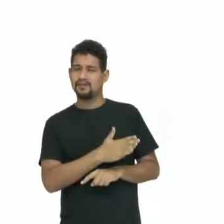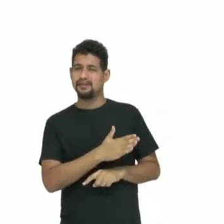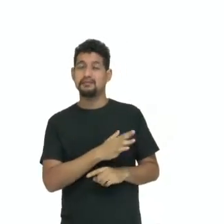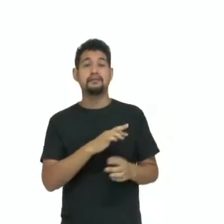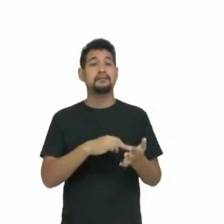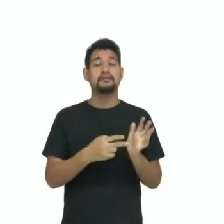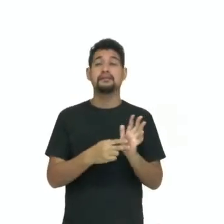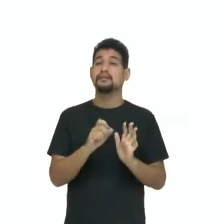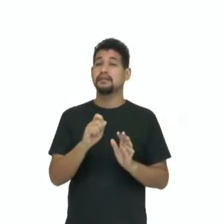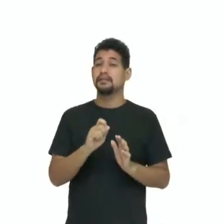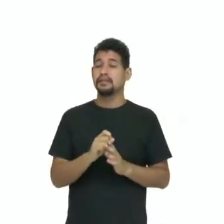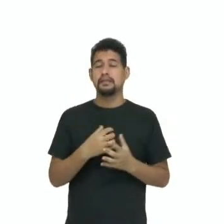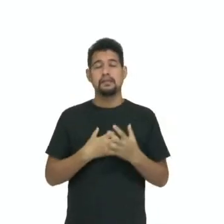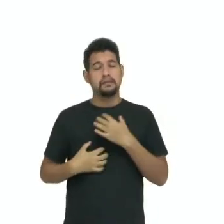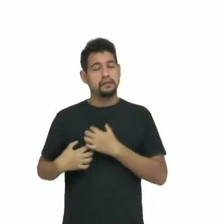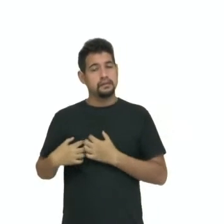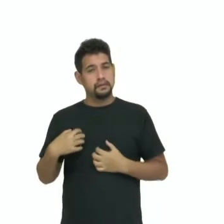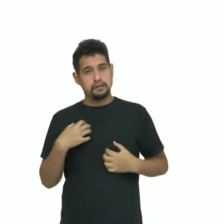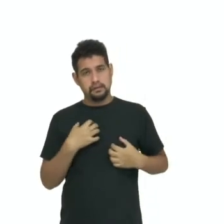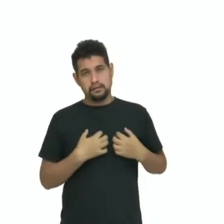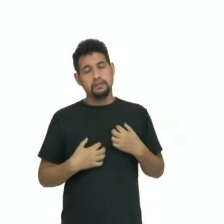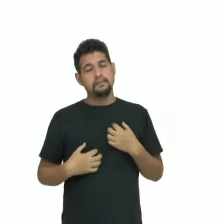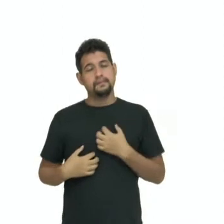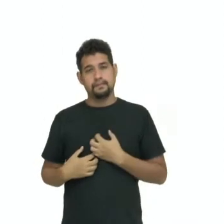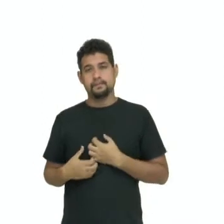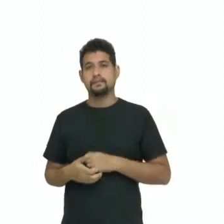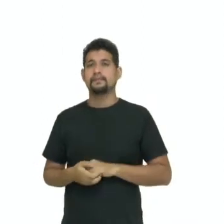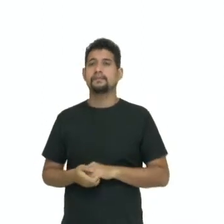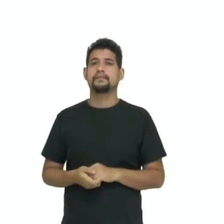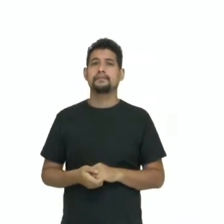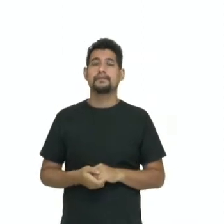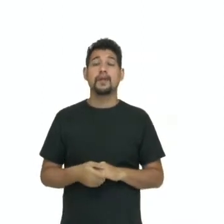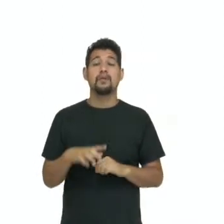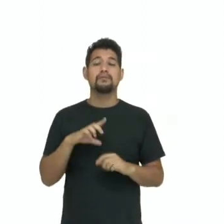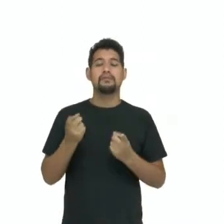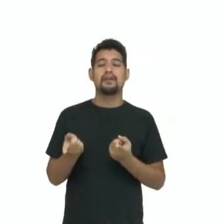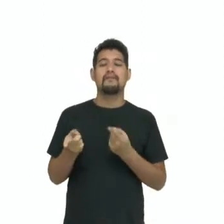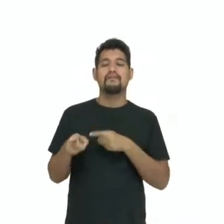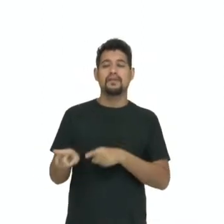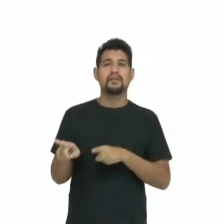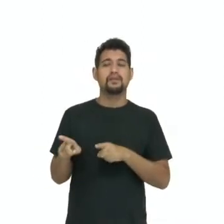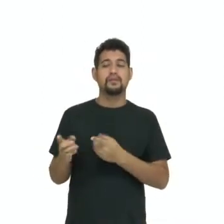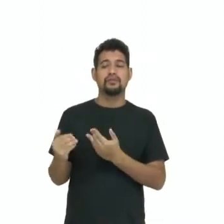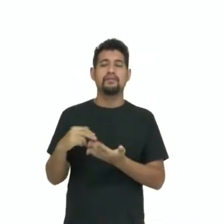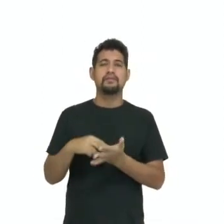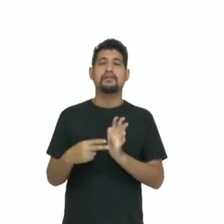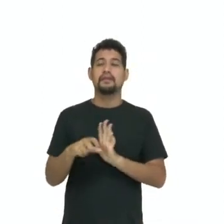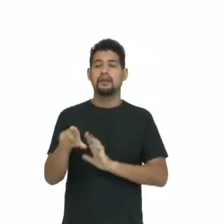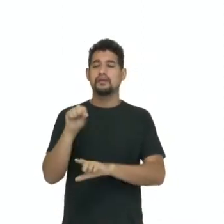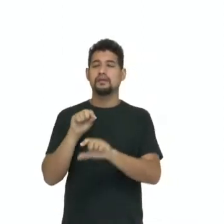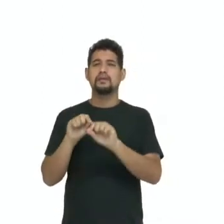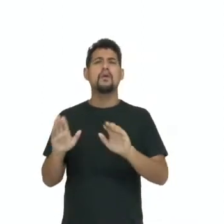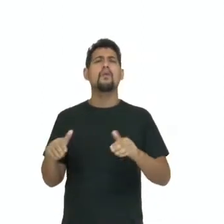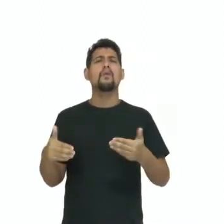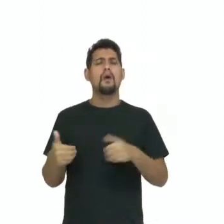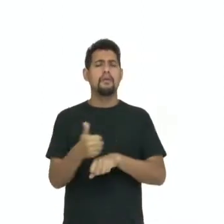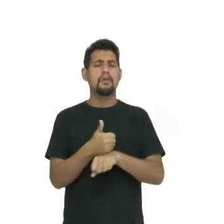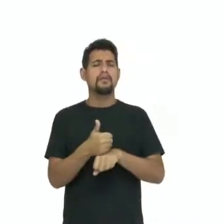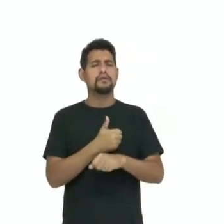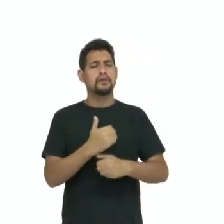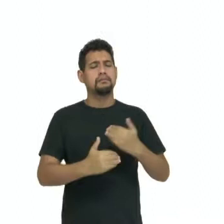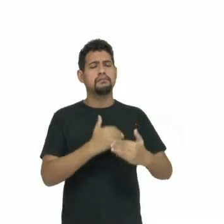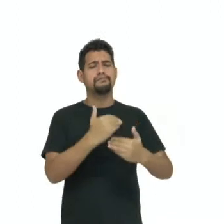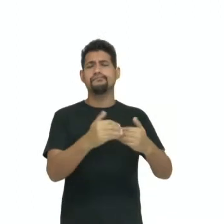um atalho para a frustração. O grande desafio para o jovem é decidir qual profissão